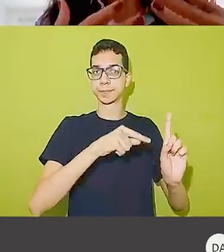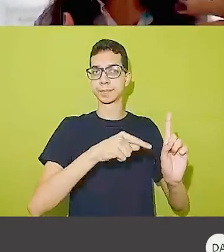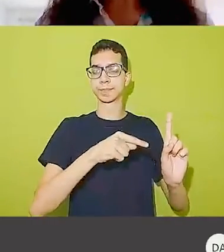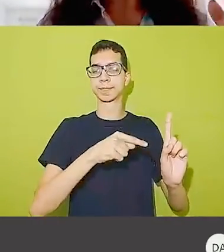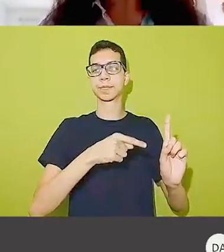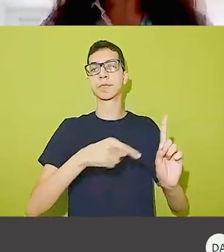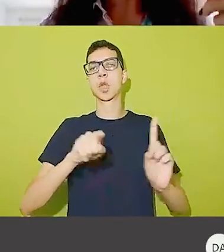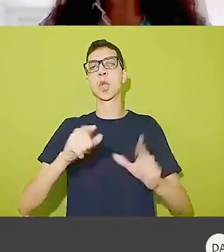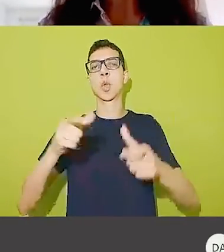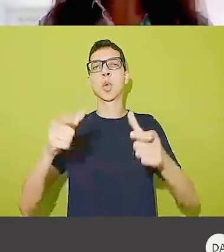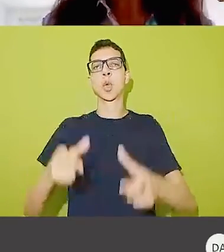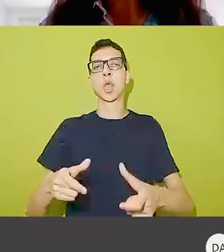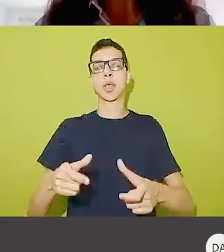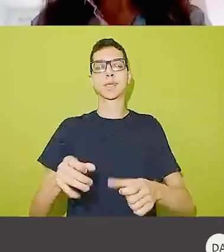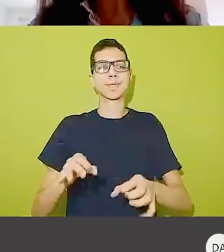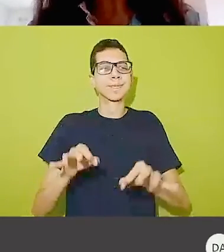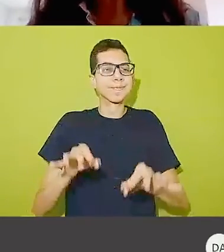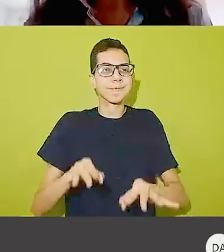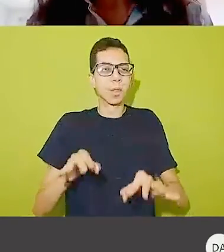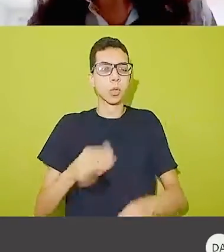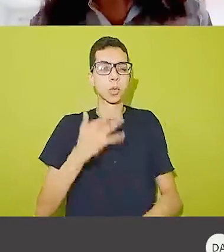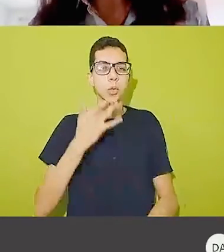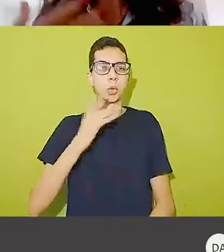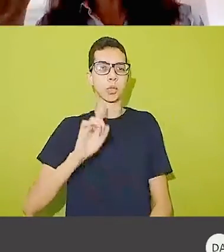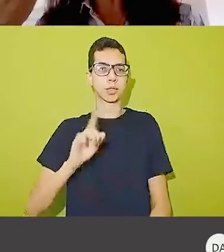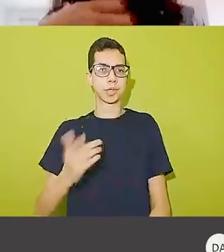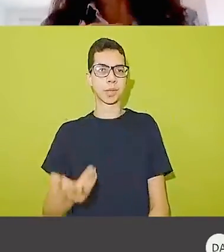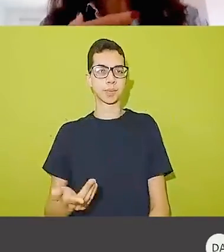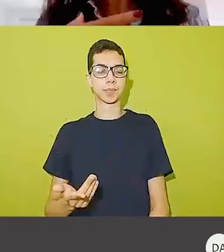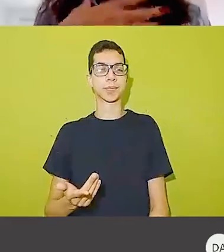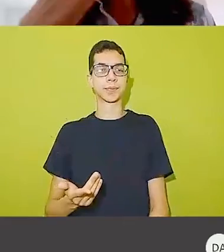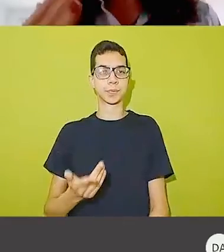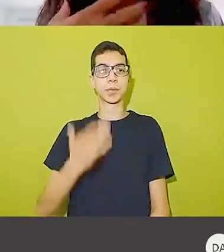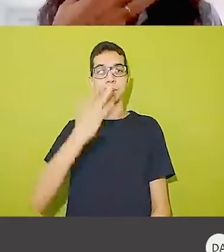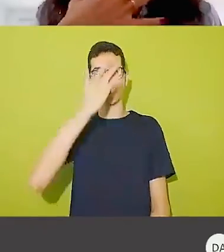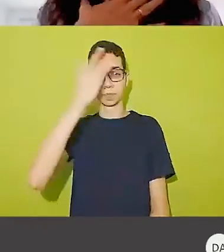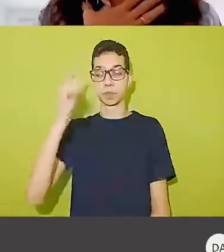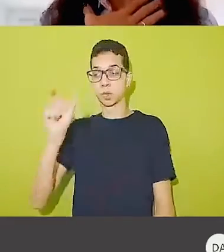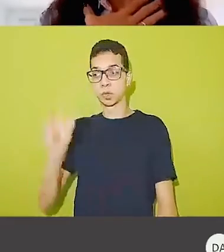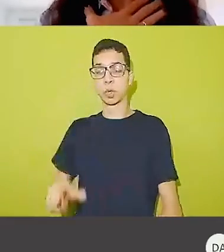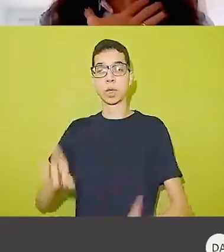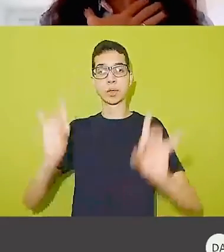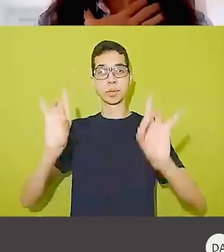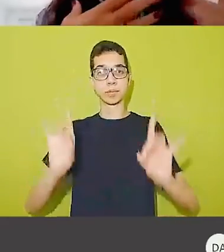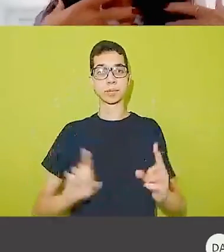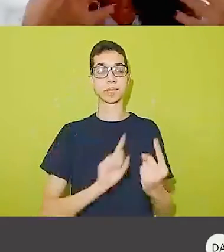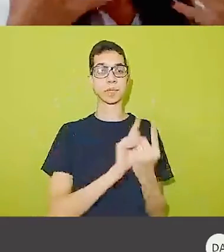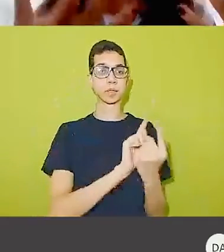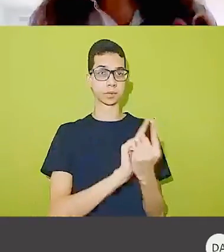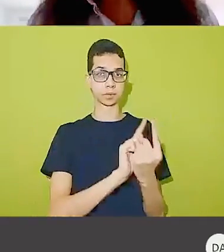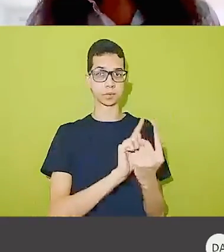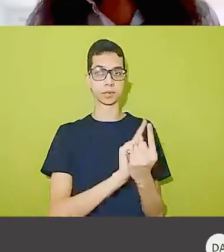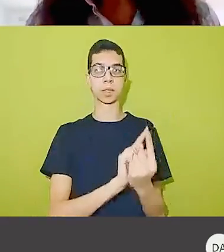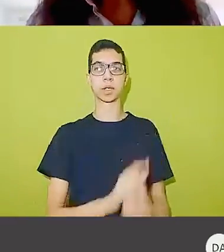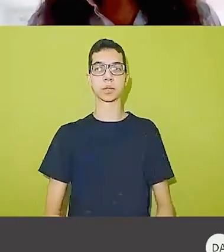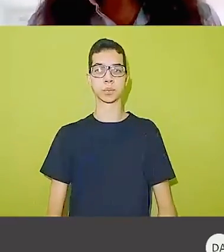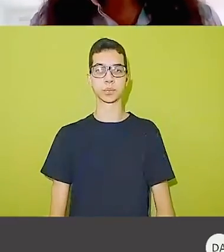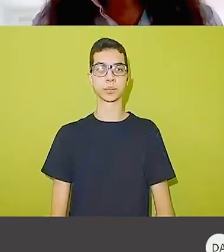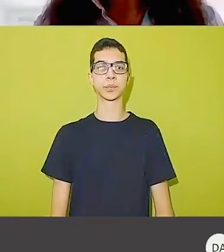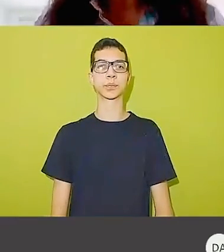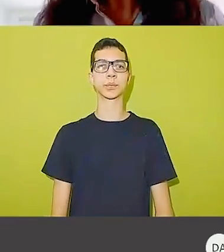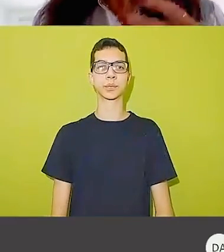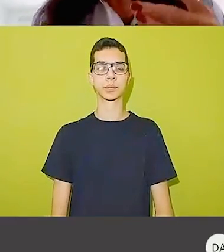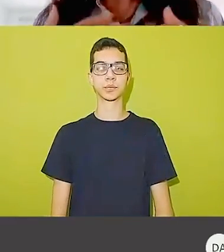e ela é designada um curador especial, que muitas vezes vem, né, no geral, vem para a gente da Defensoria, para os defensores fazerem